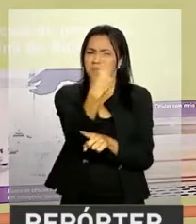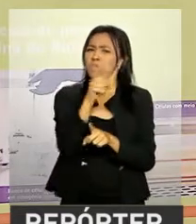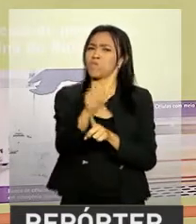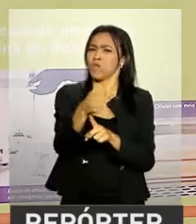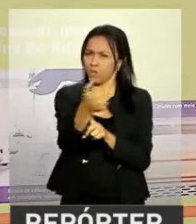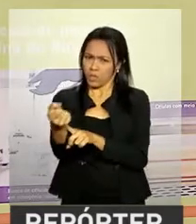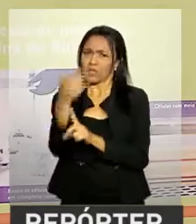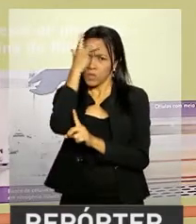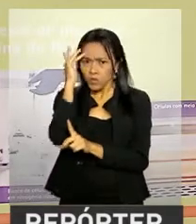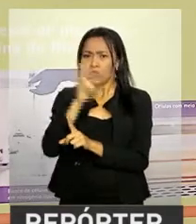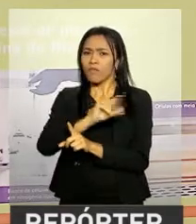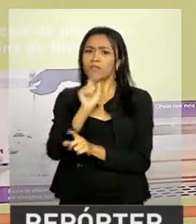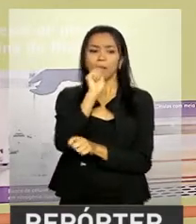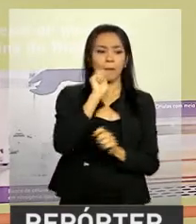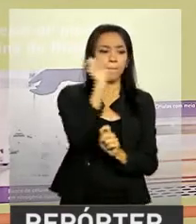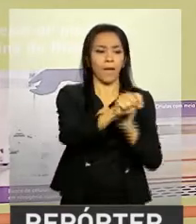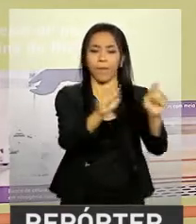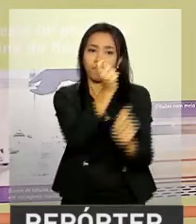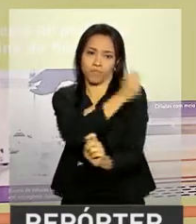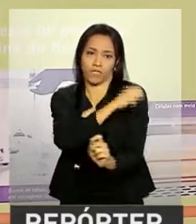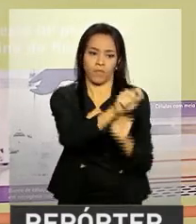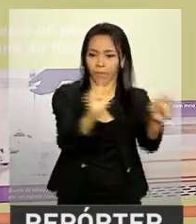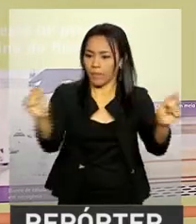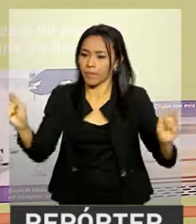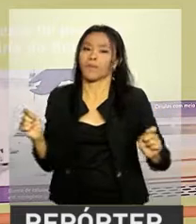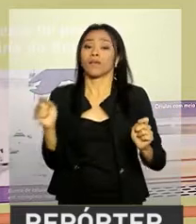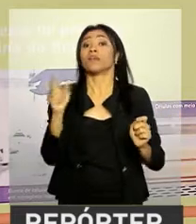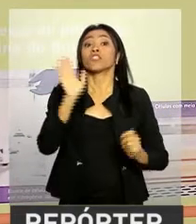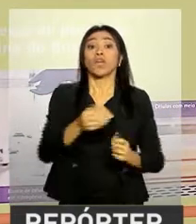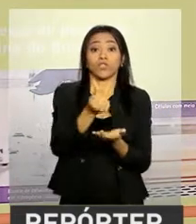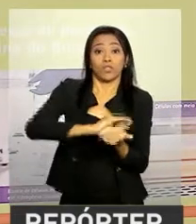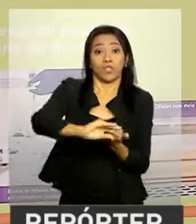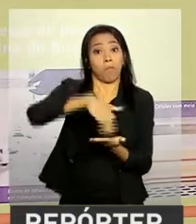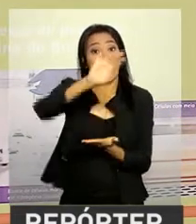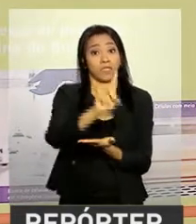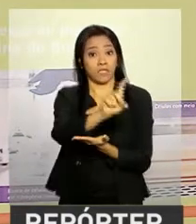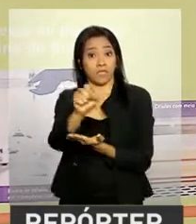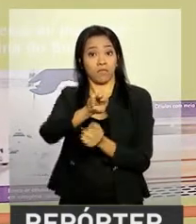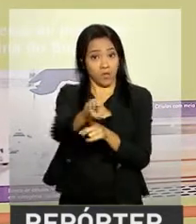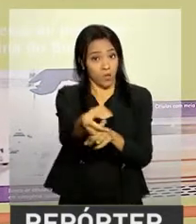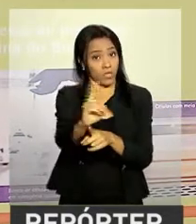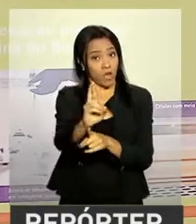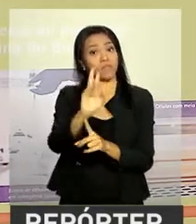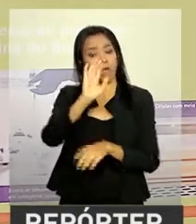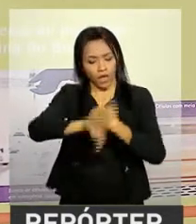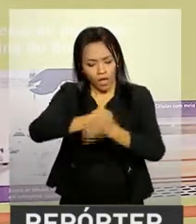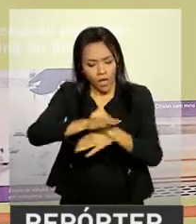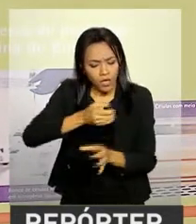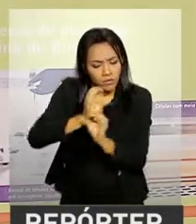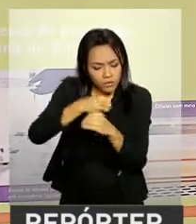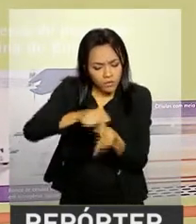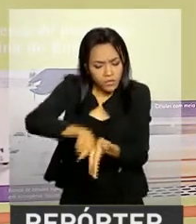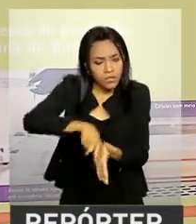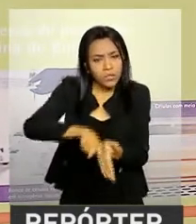voluntários devem ser imunizados o governo federal já investiu cerca de 100 milhões de reais para o desenvolvimento desta vacina que protege contra os